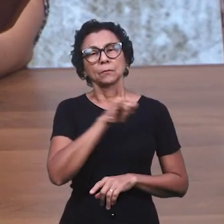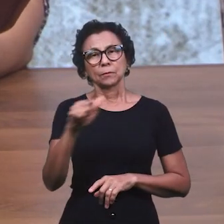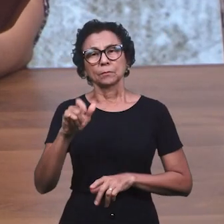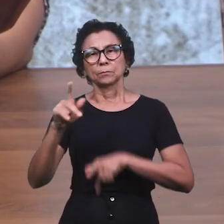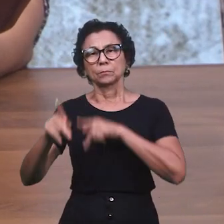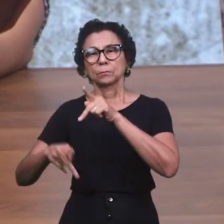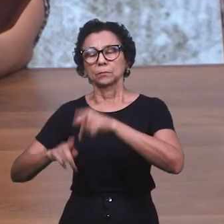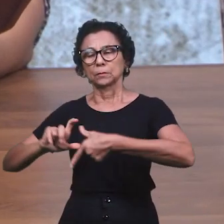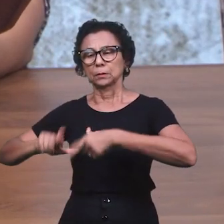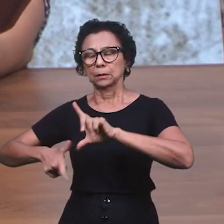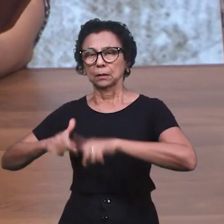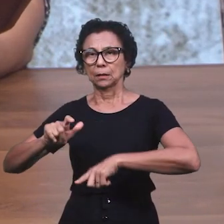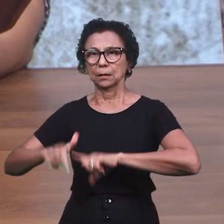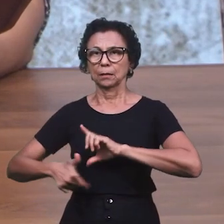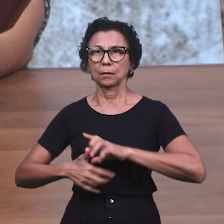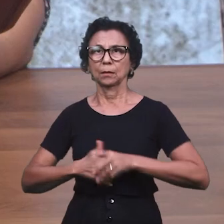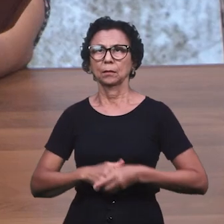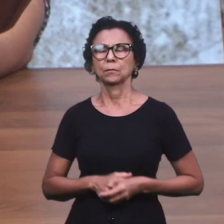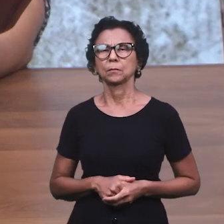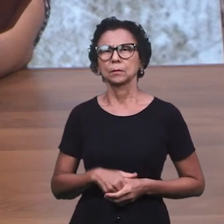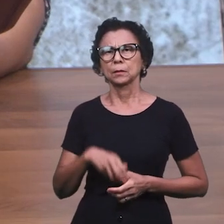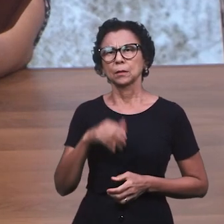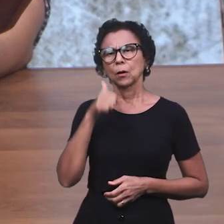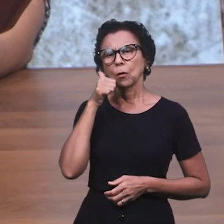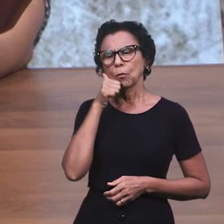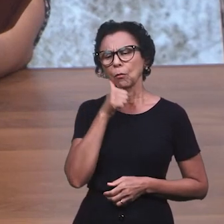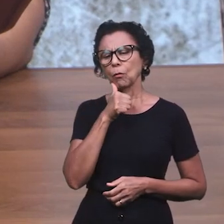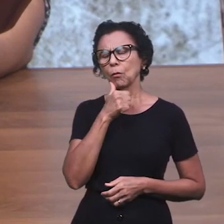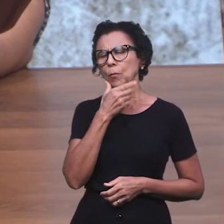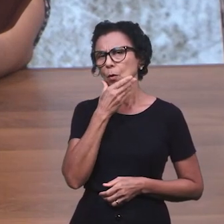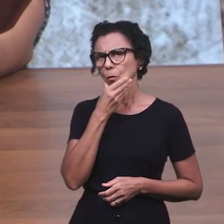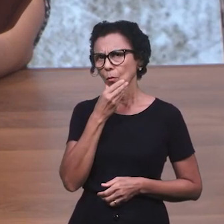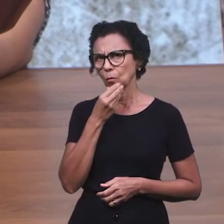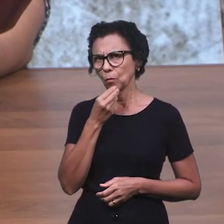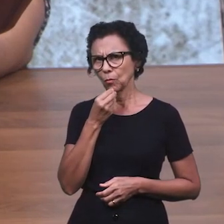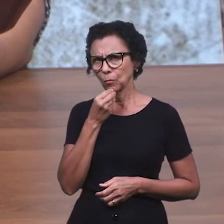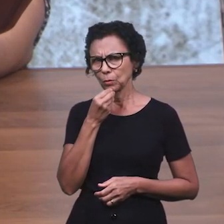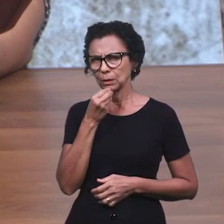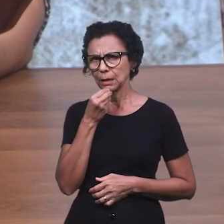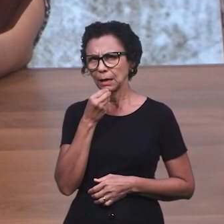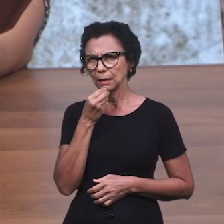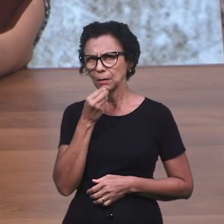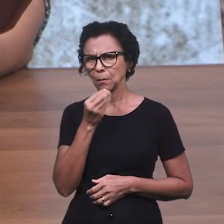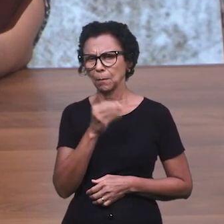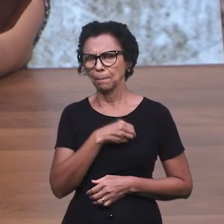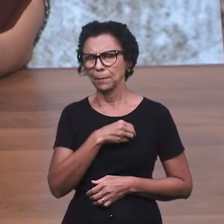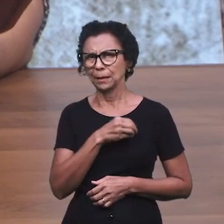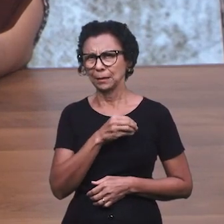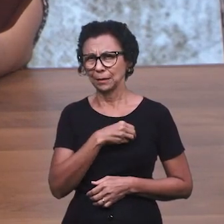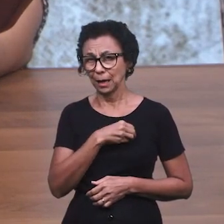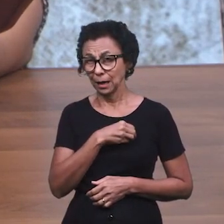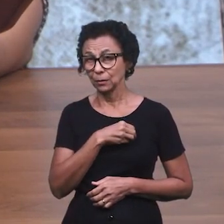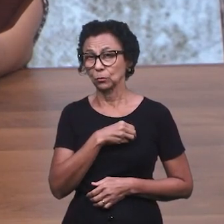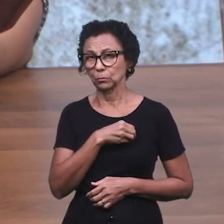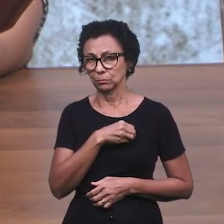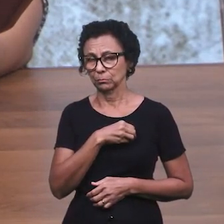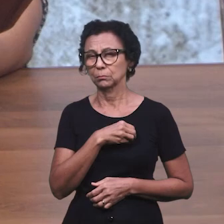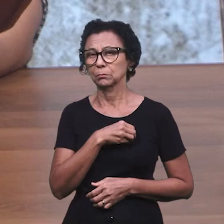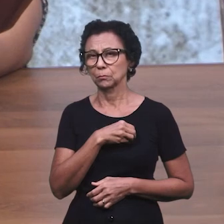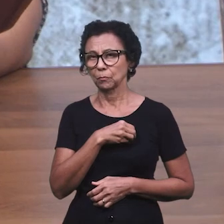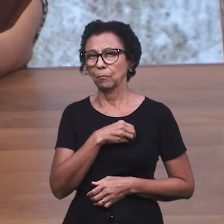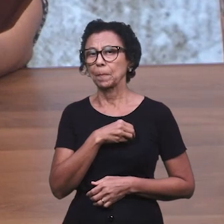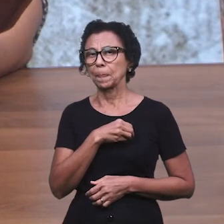Israel: quando homem ou mulher fizer algum de todos os pecados humanos, transgredindo